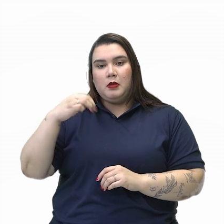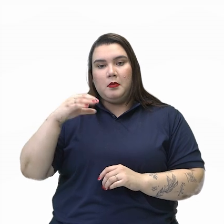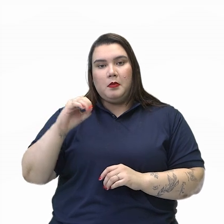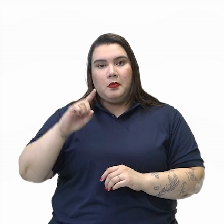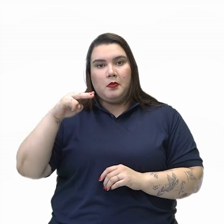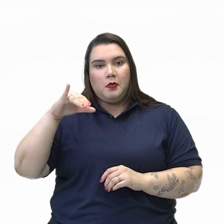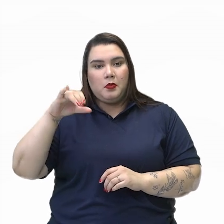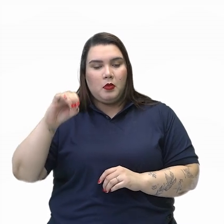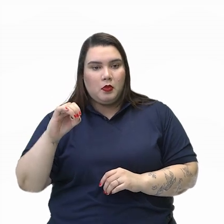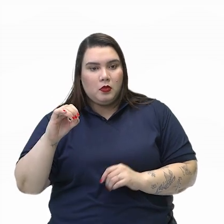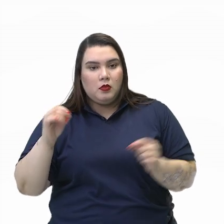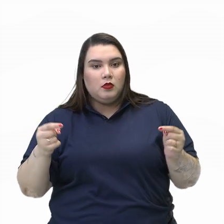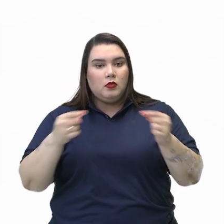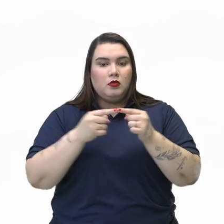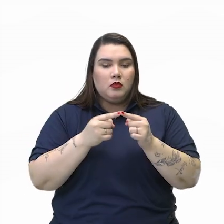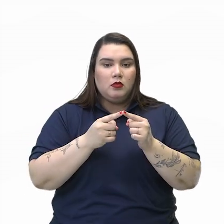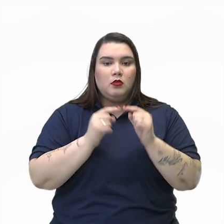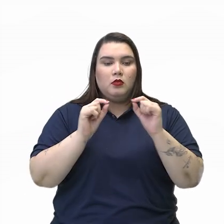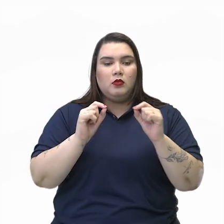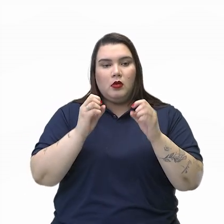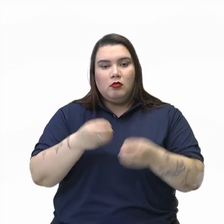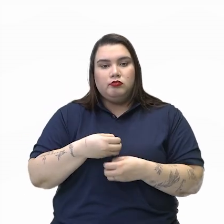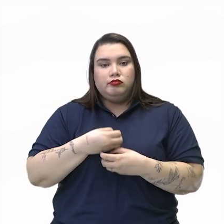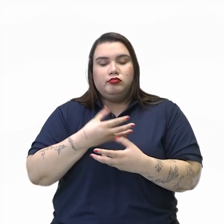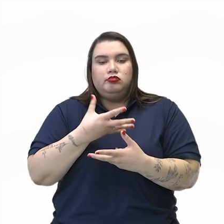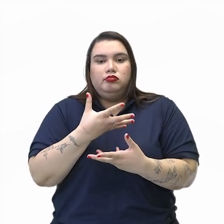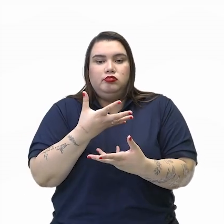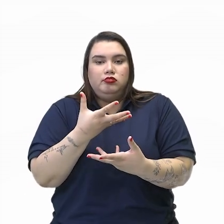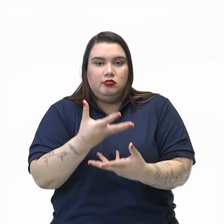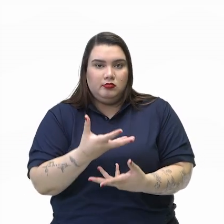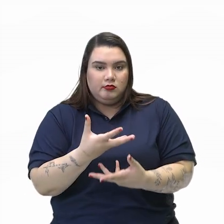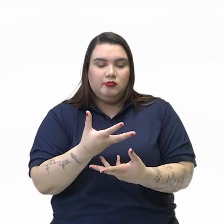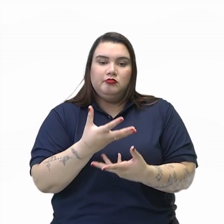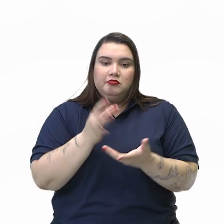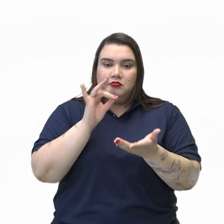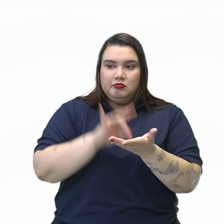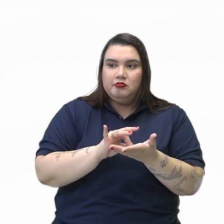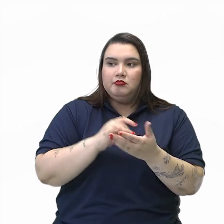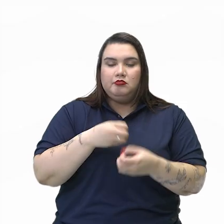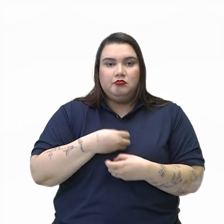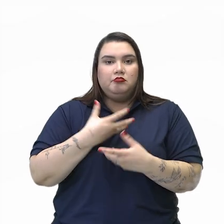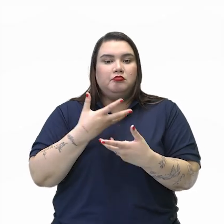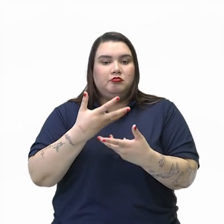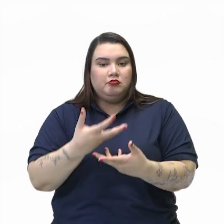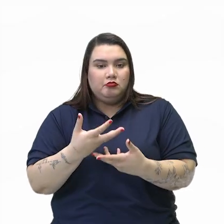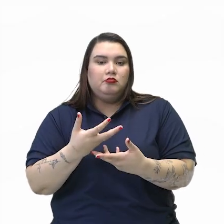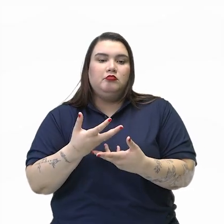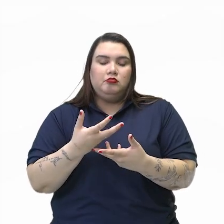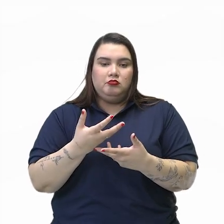esse olhar do patrimônio, ele traz aquilo que é disfuncional, onde realmente acaba